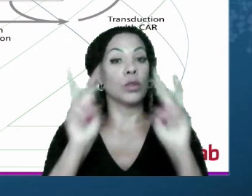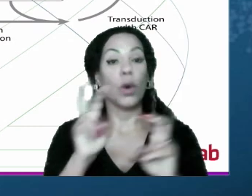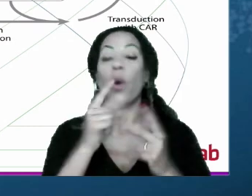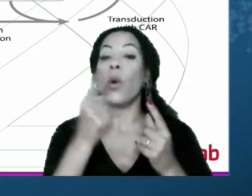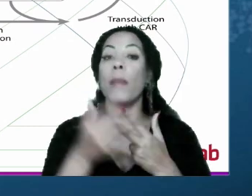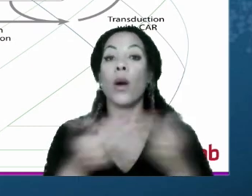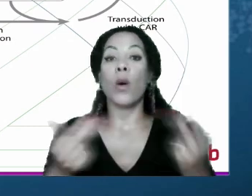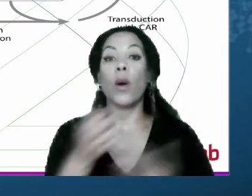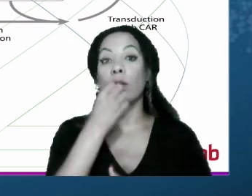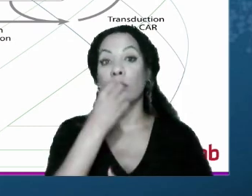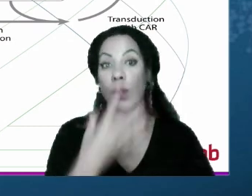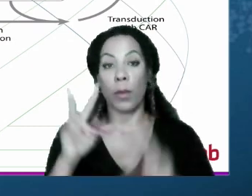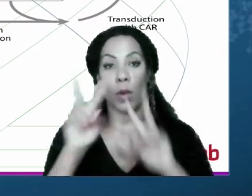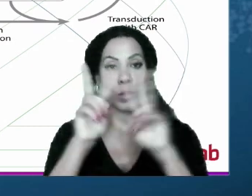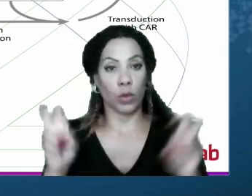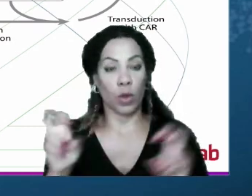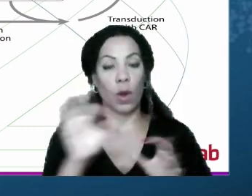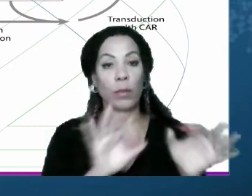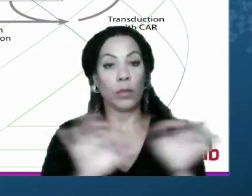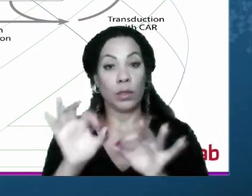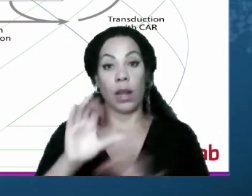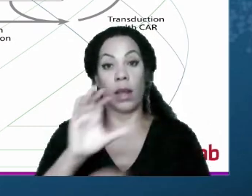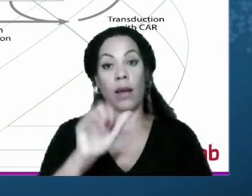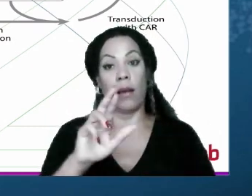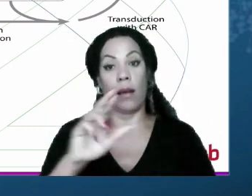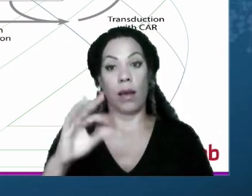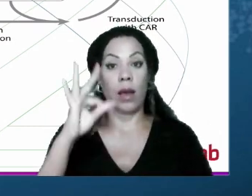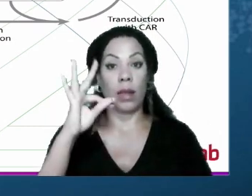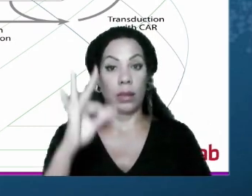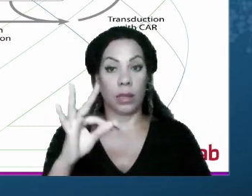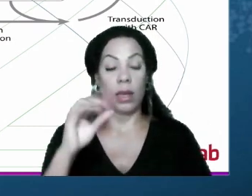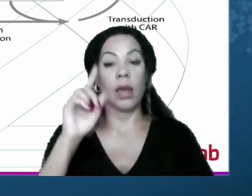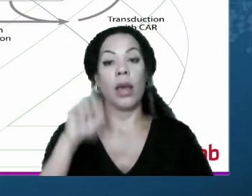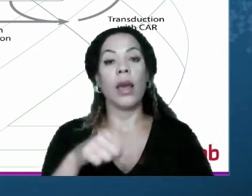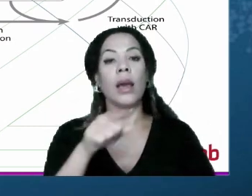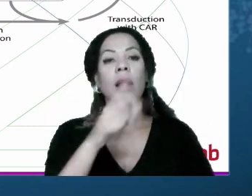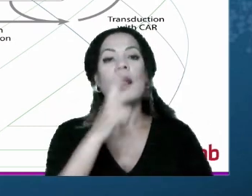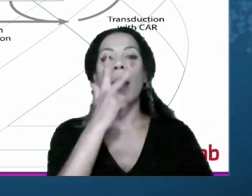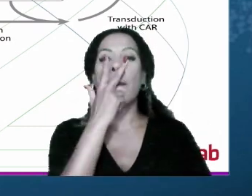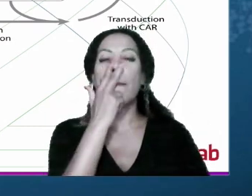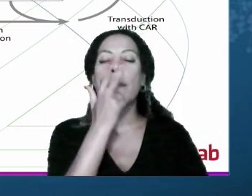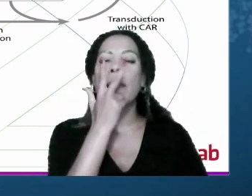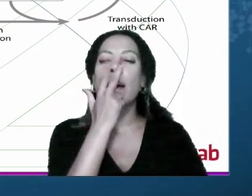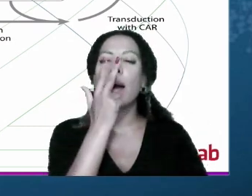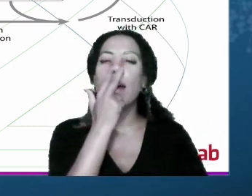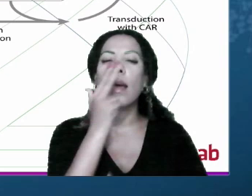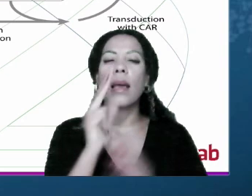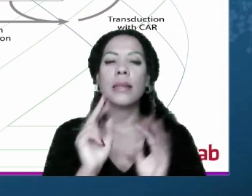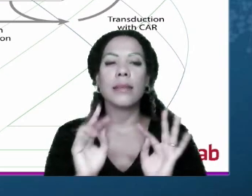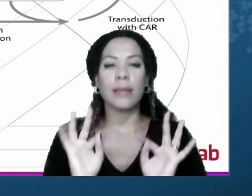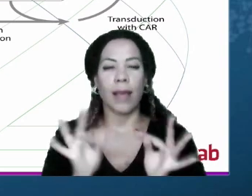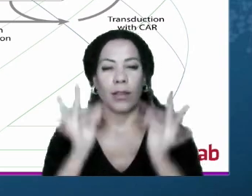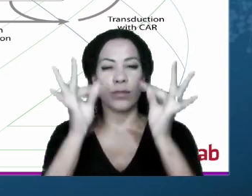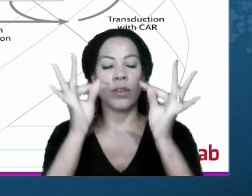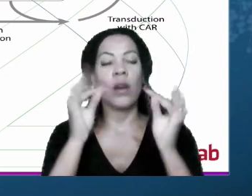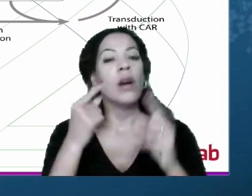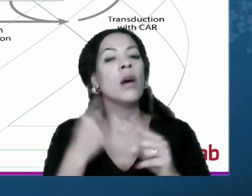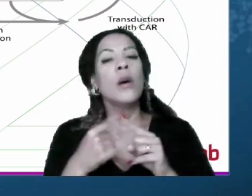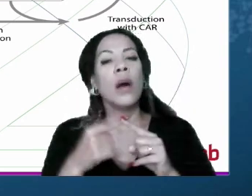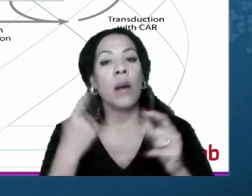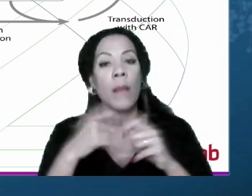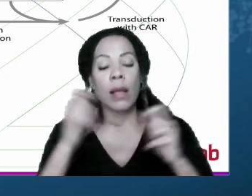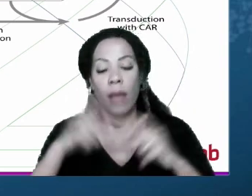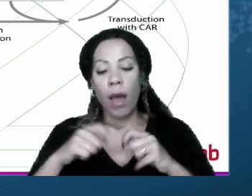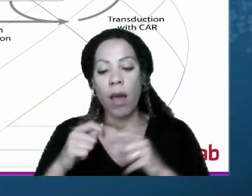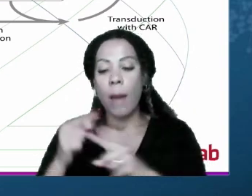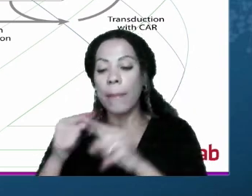boa sobre as células CAR-T é que elas parecem um dispositivo de tecnologia em que você pode montar as